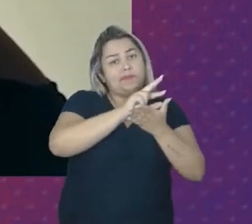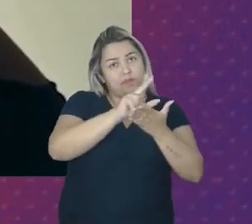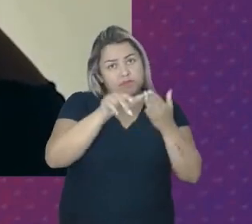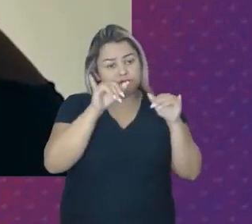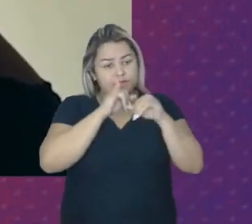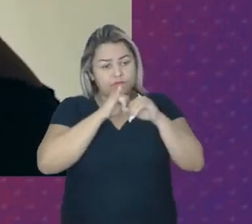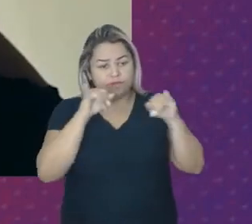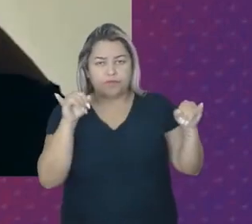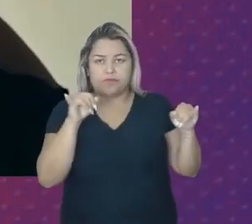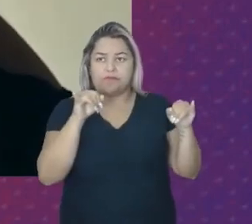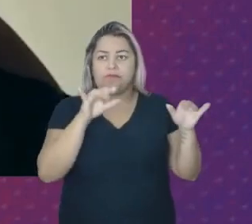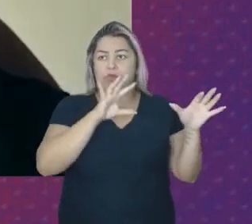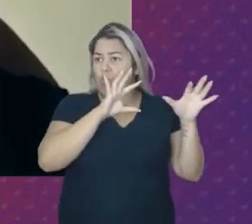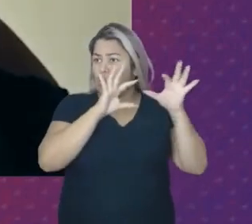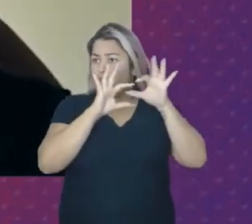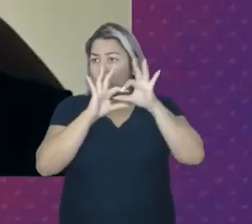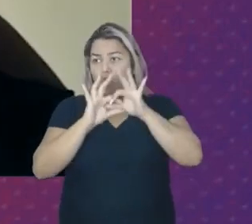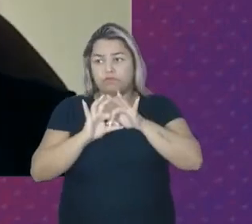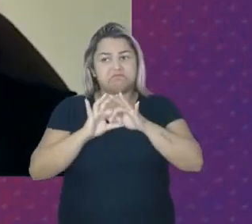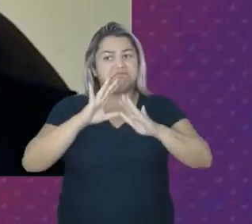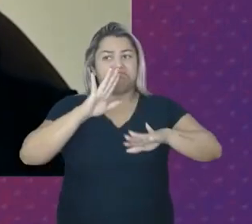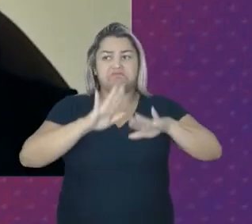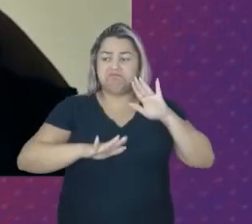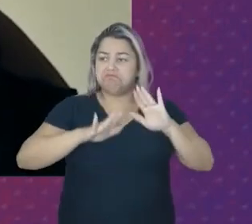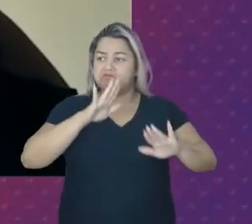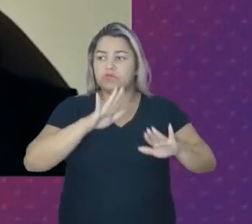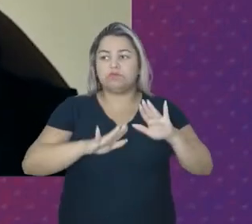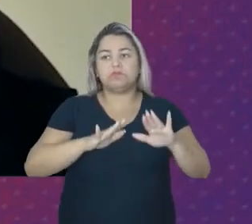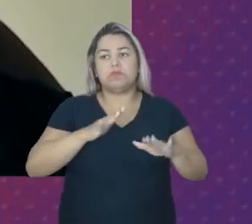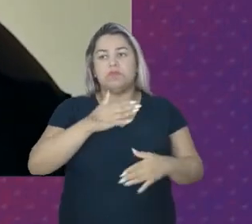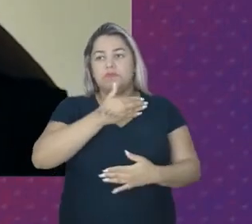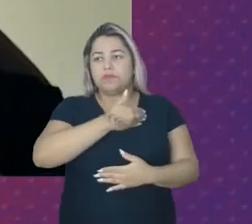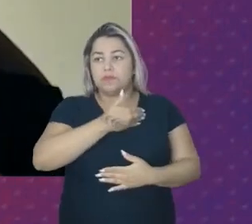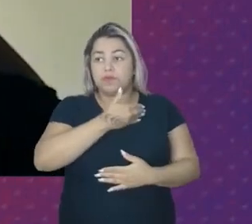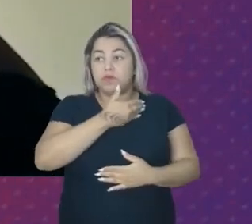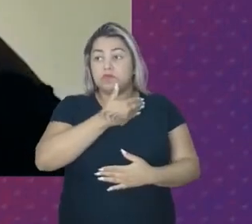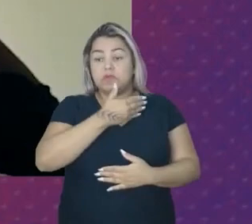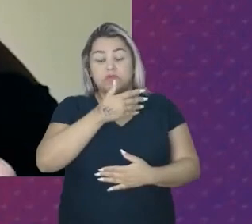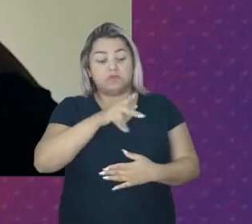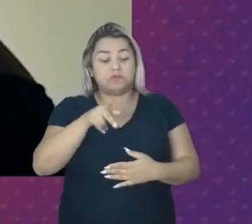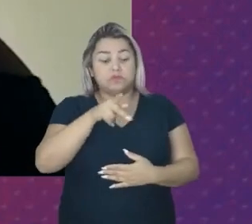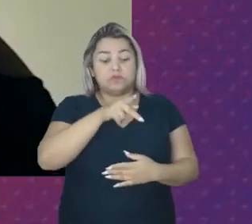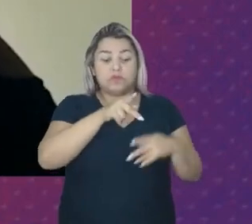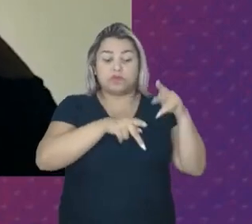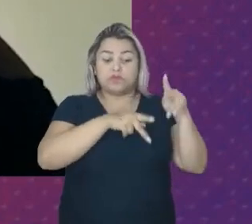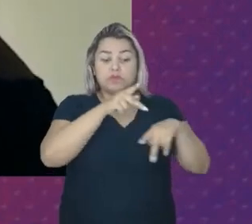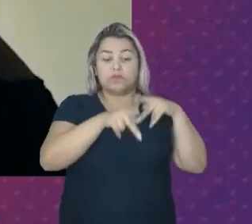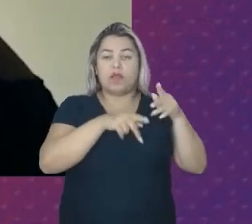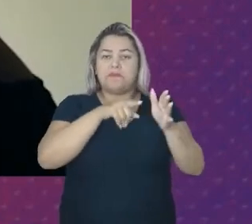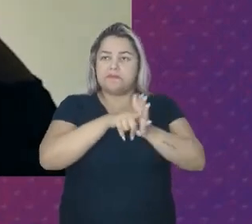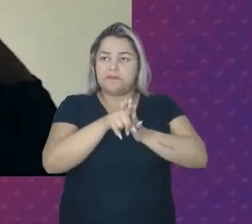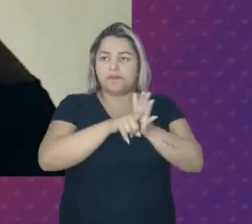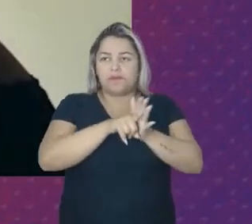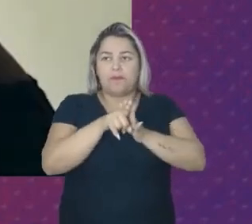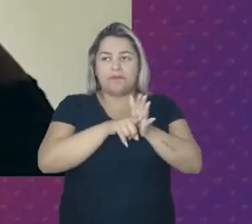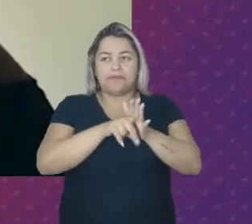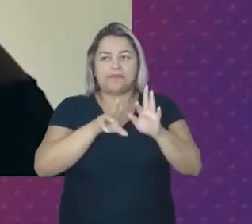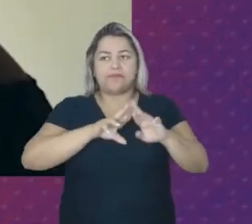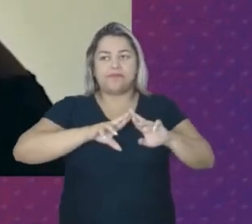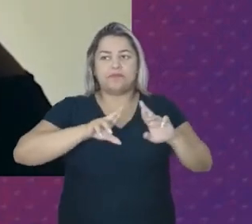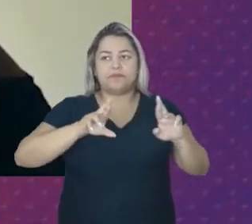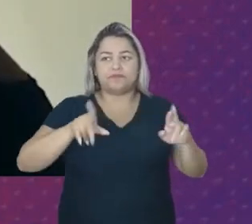e que traga um bom texto. Isso depende do seu público, mas é preciso conseguir analisar essas